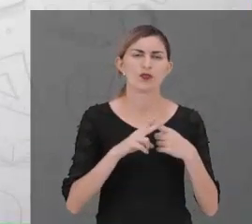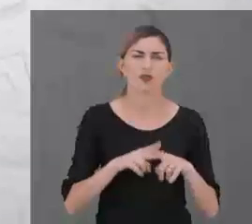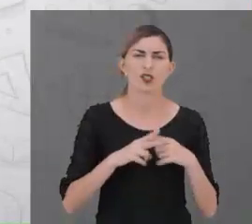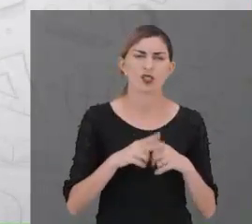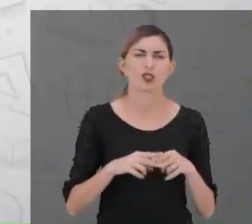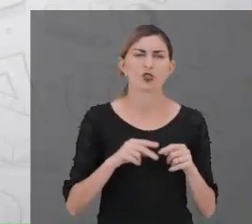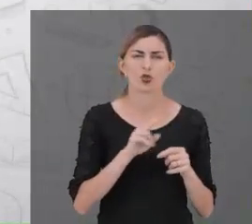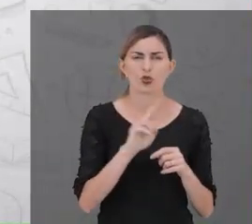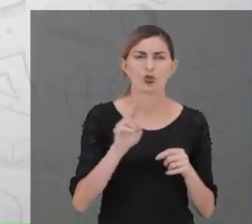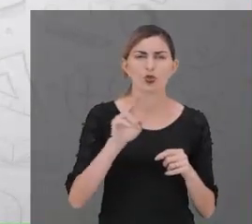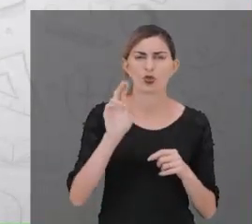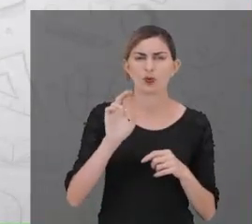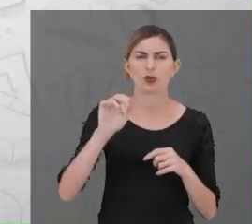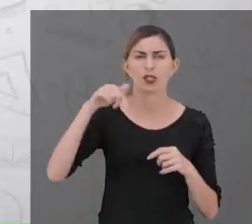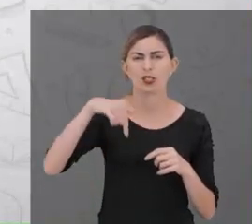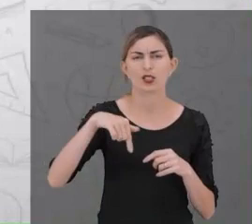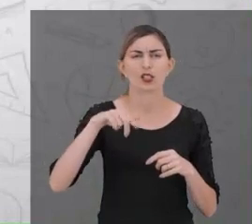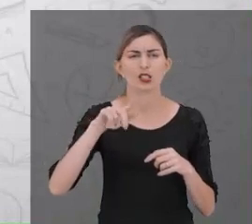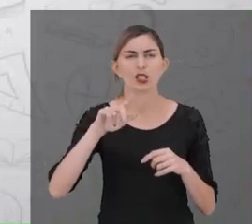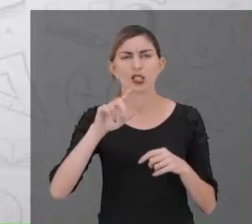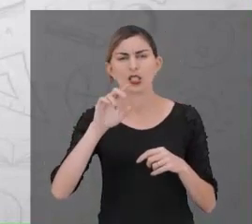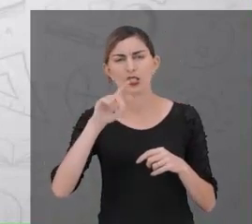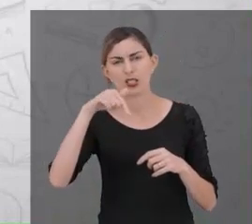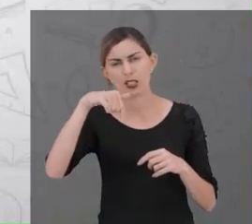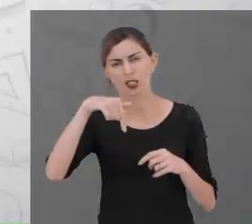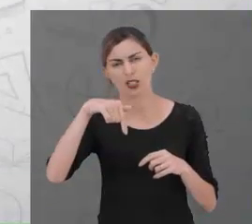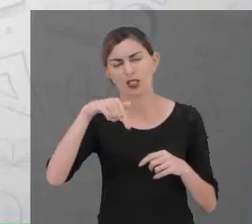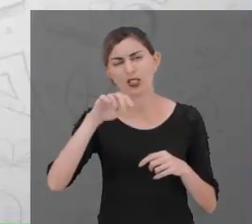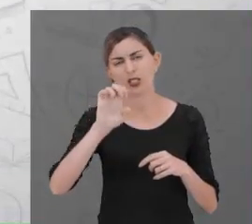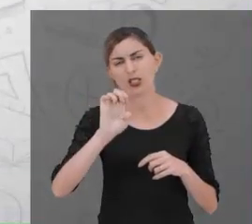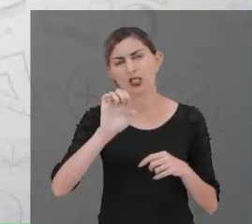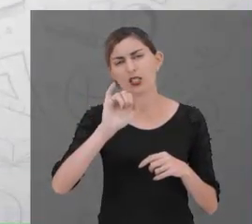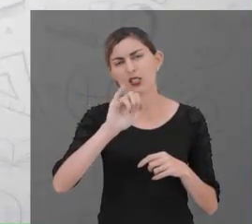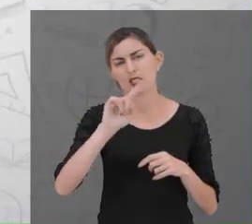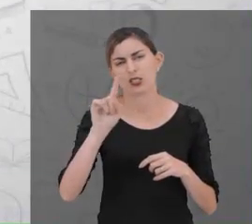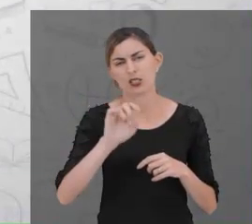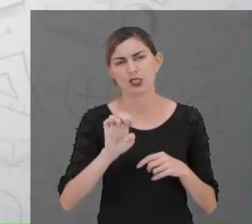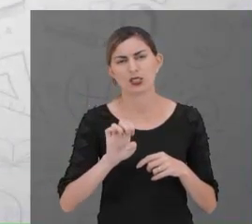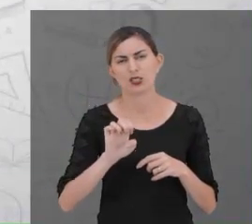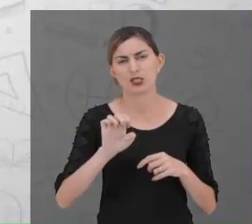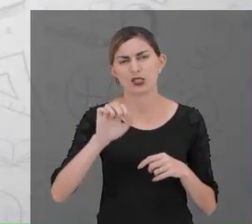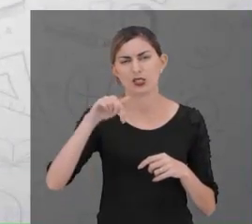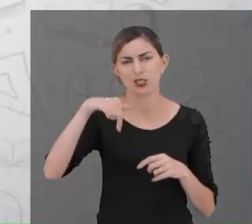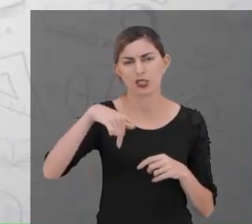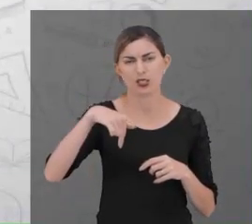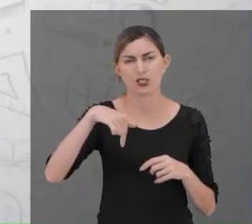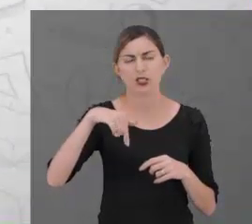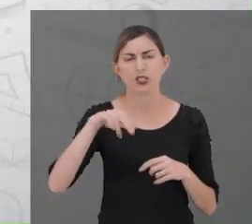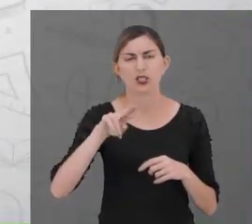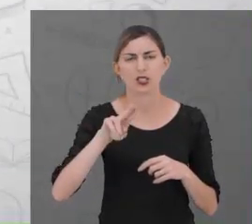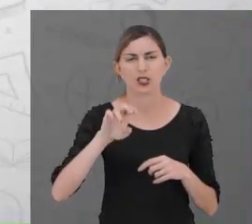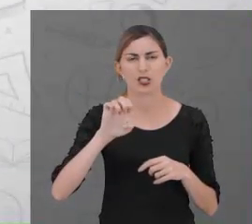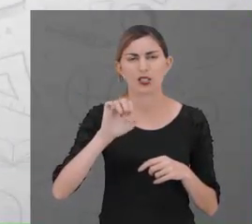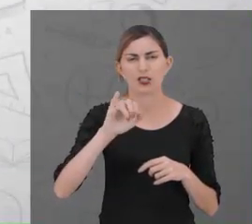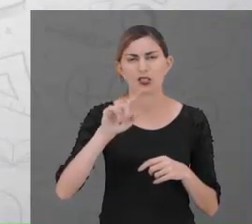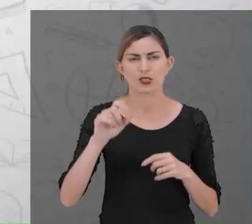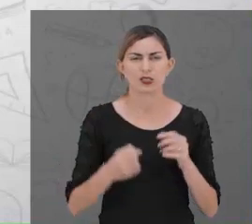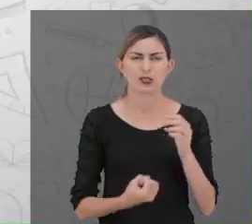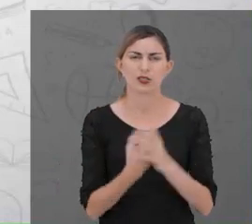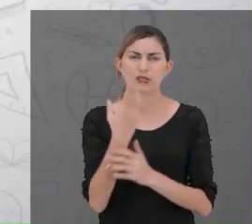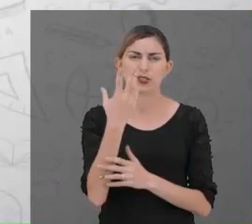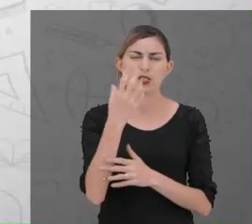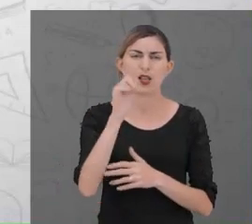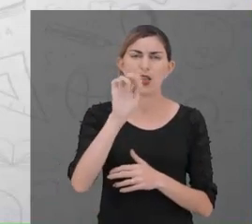de uma ferramenta chamada Case, ferramenta Case, que é uma ferramenta para a